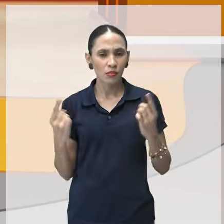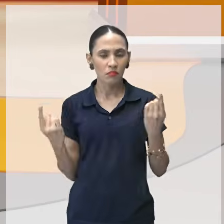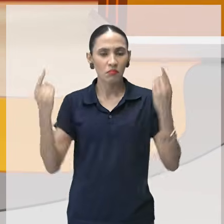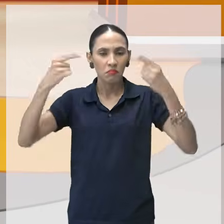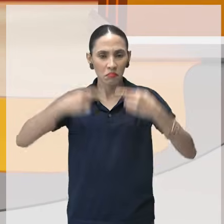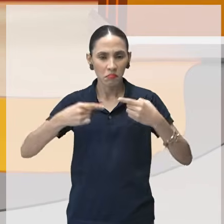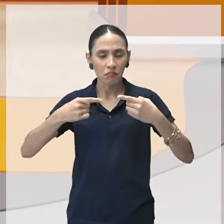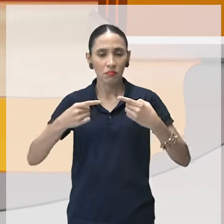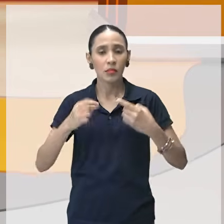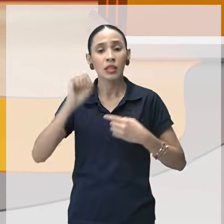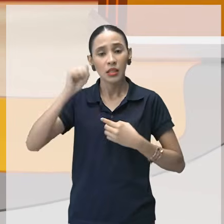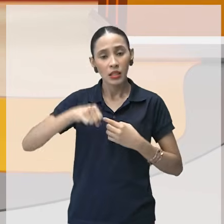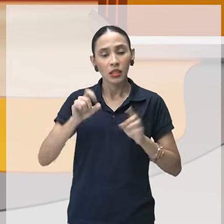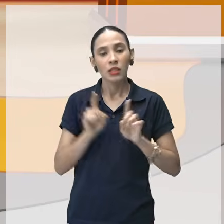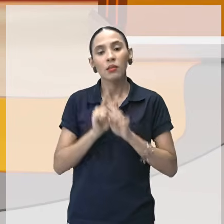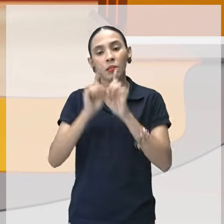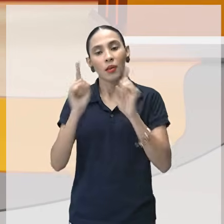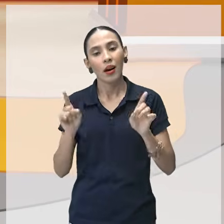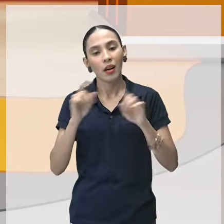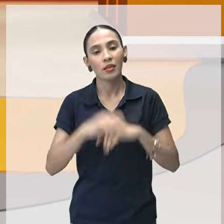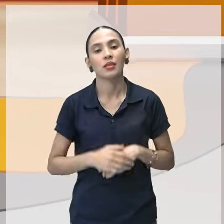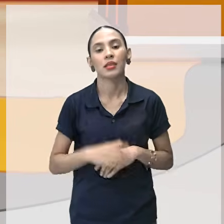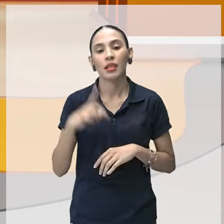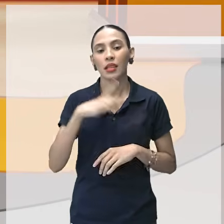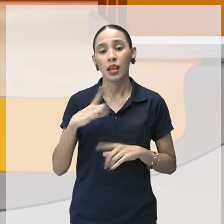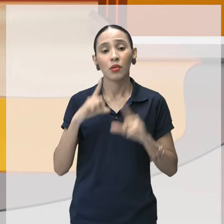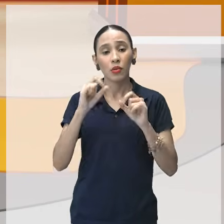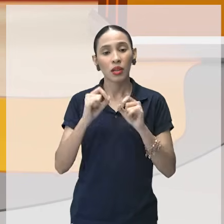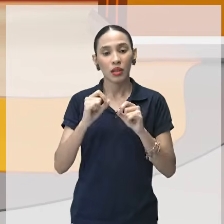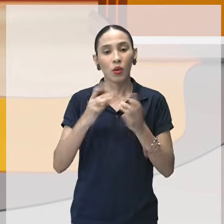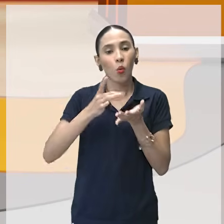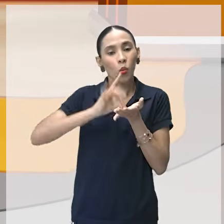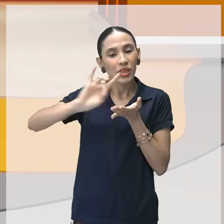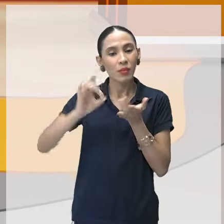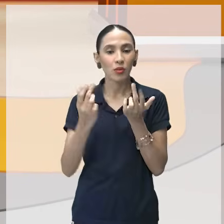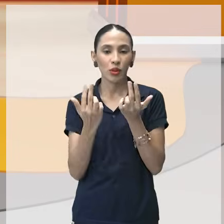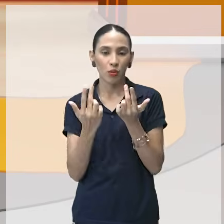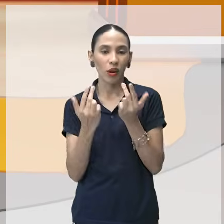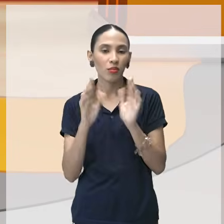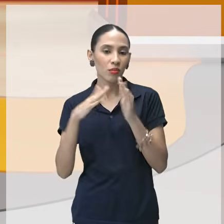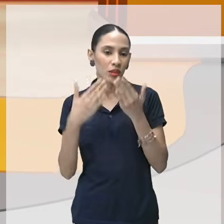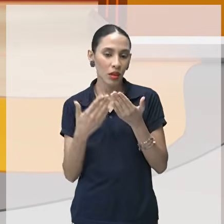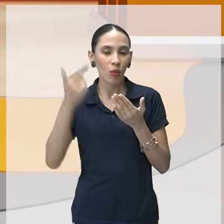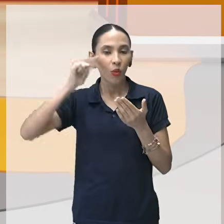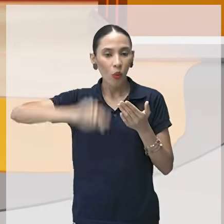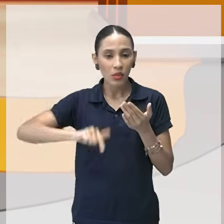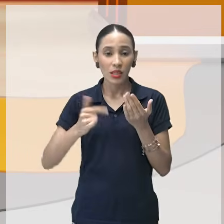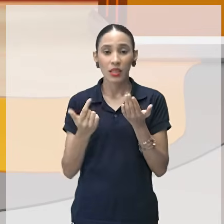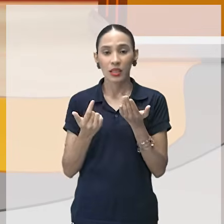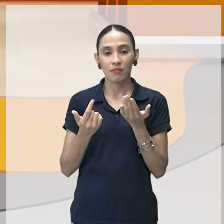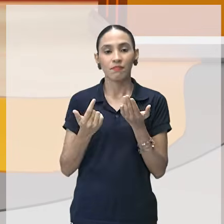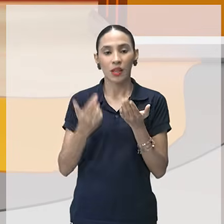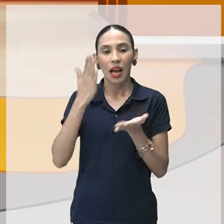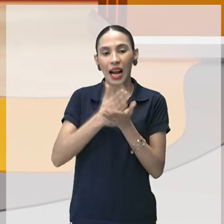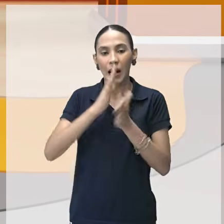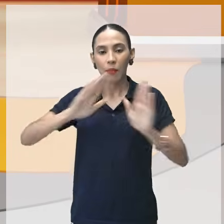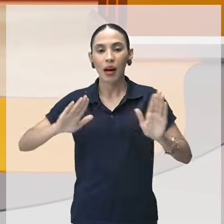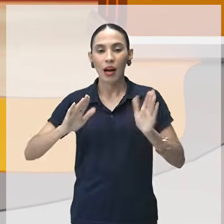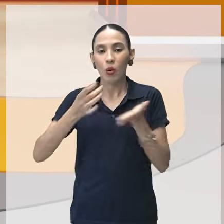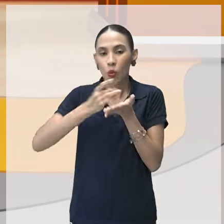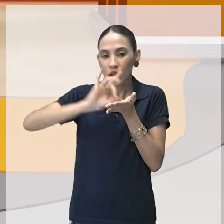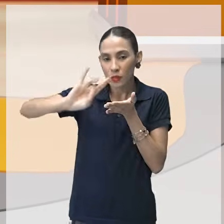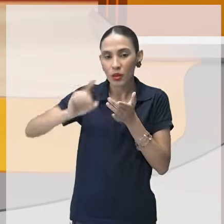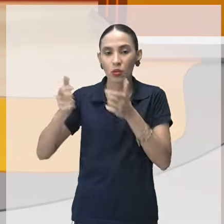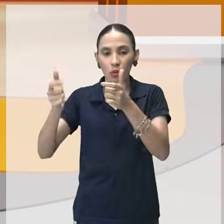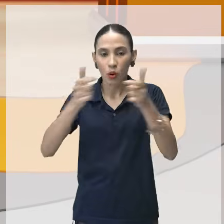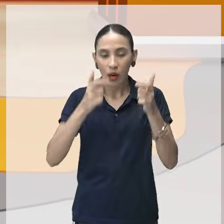adversários? São, mas eles têm aí um inimigo em comum. Então, para enfrentar o inimigo em comum, os inimigos